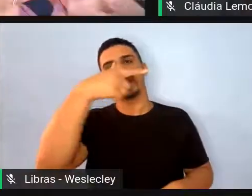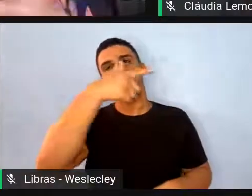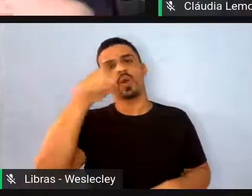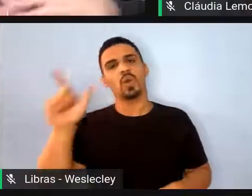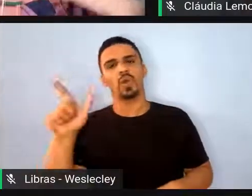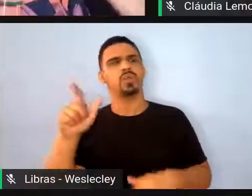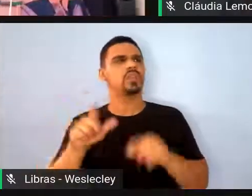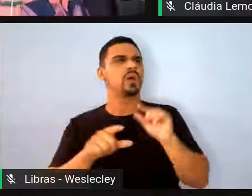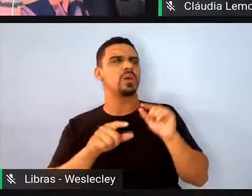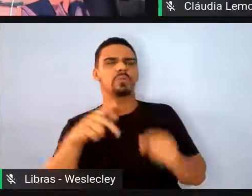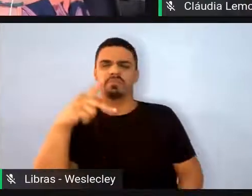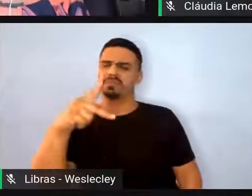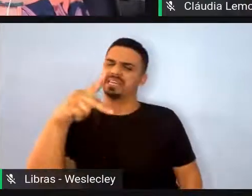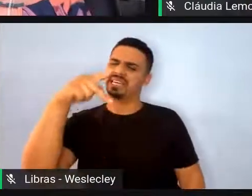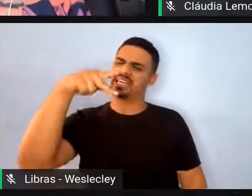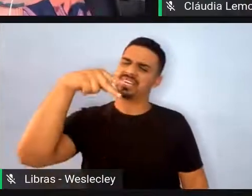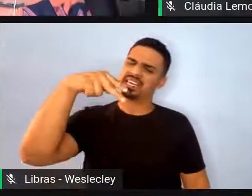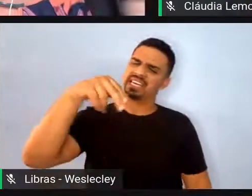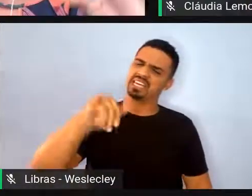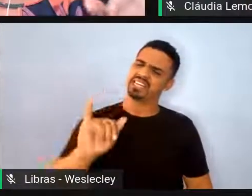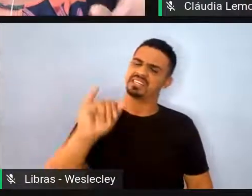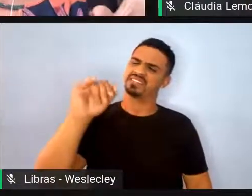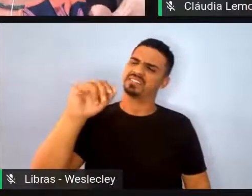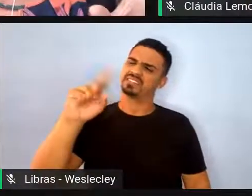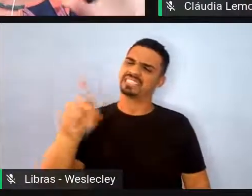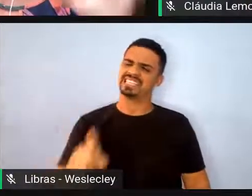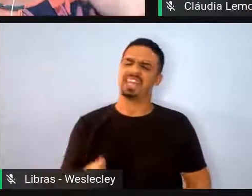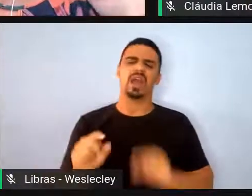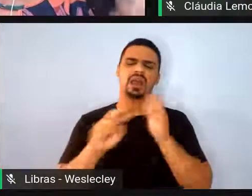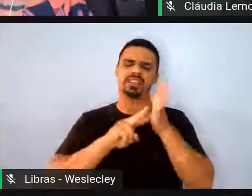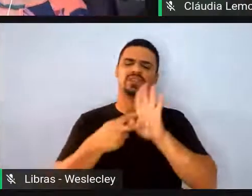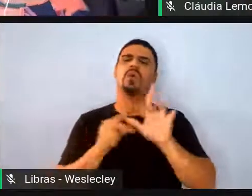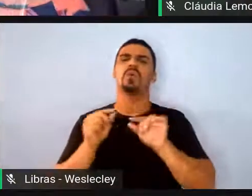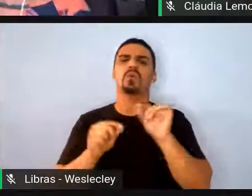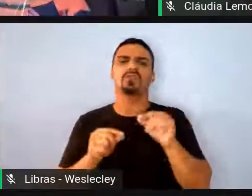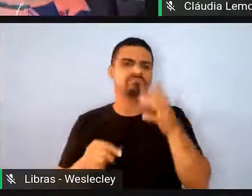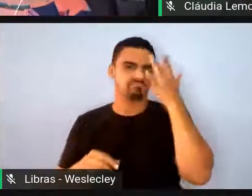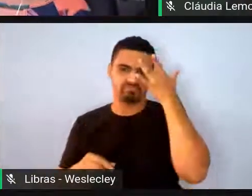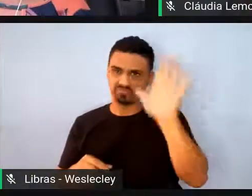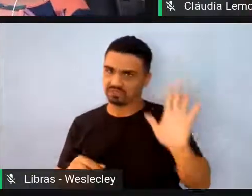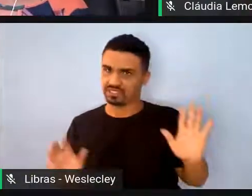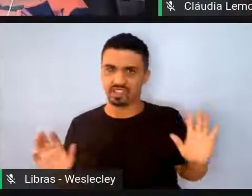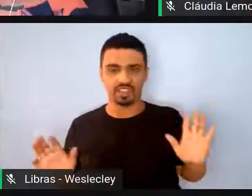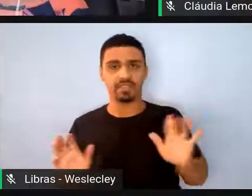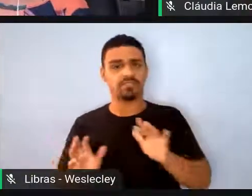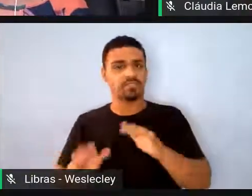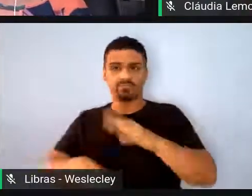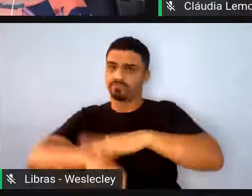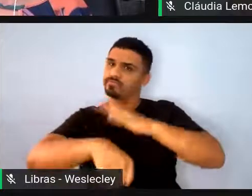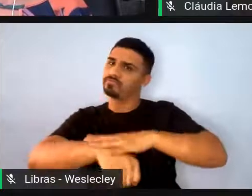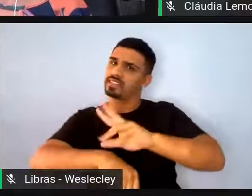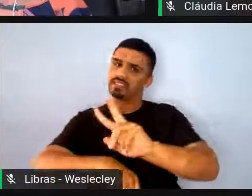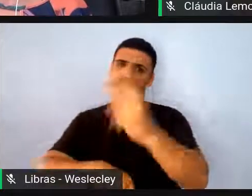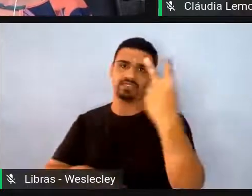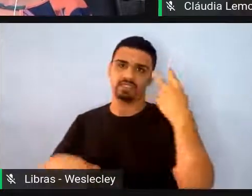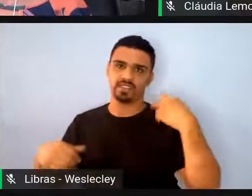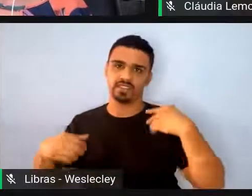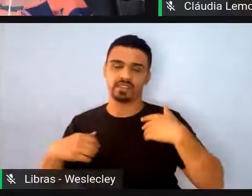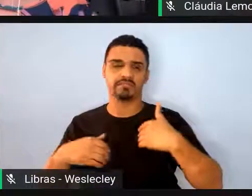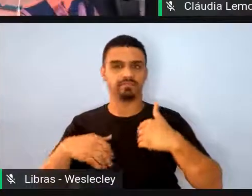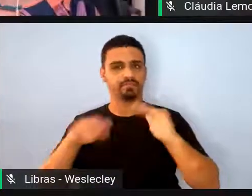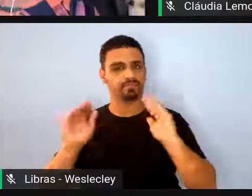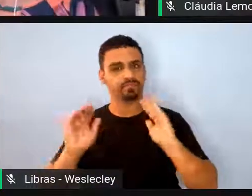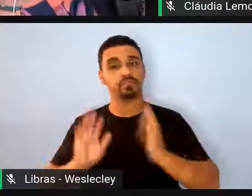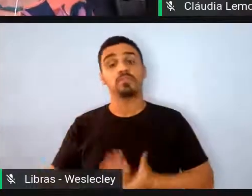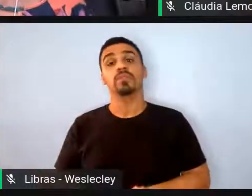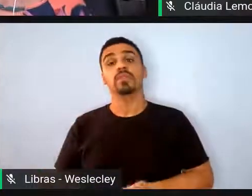O que isso significa? Não faço ideia, mas é isso, gente. Se vira. Ou então tem a agenda no site, mas para você conseguir achar a agenda no